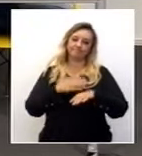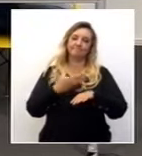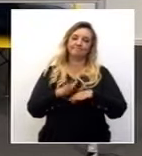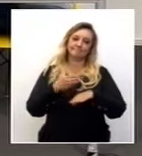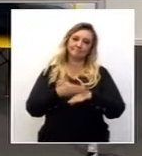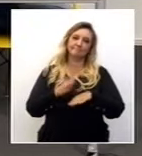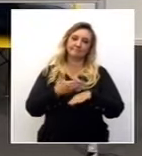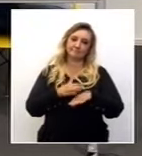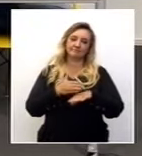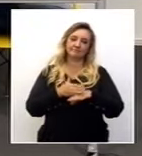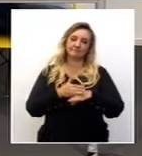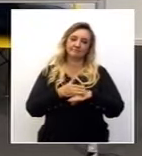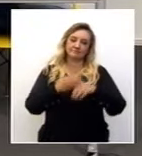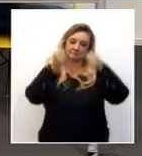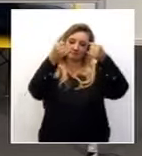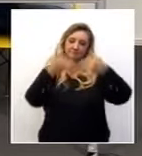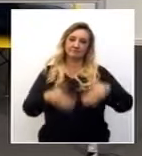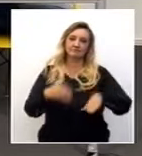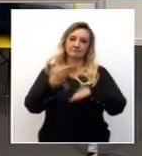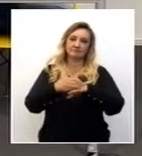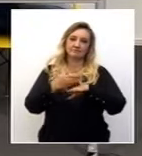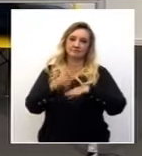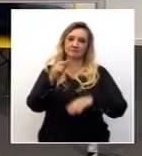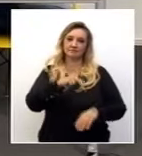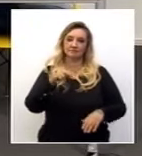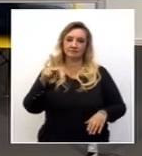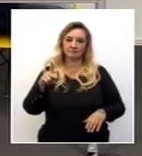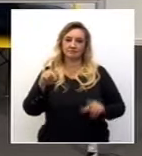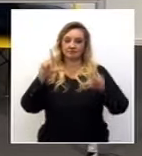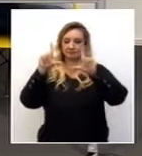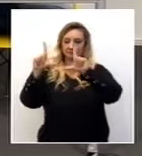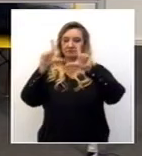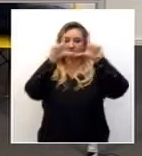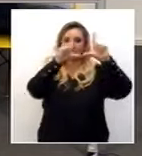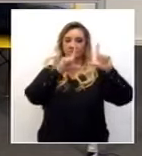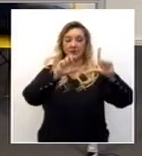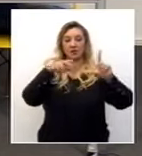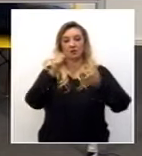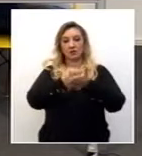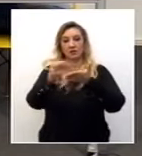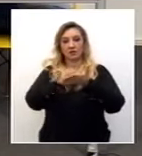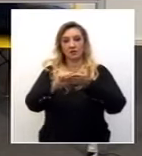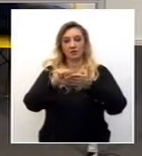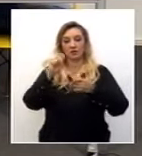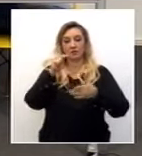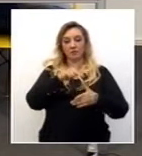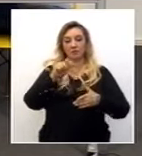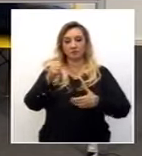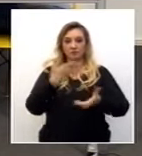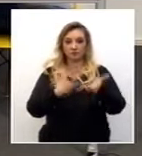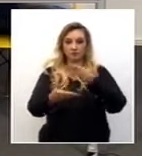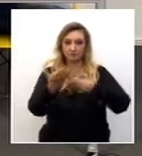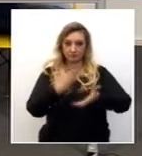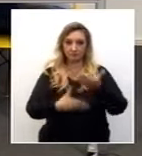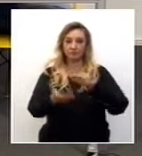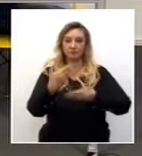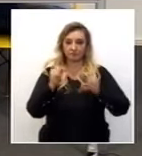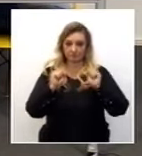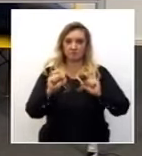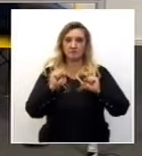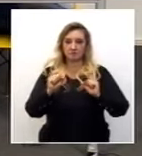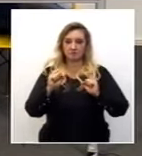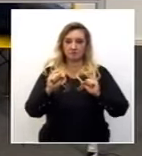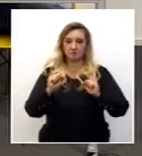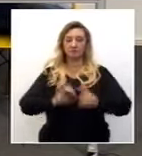atividade, ele descreve a atividade para o professor em forma de foto ou escrito, o professor pode interagir com ele através